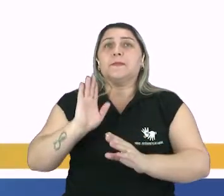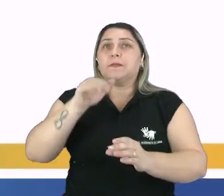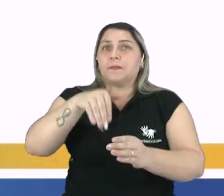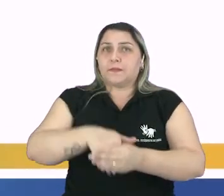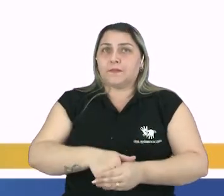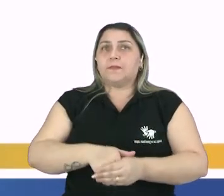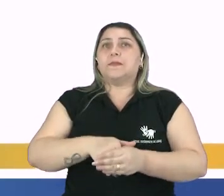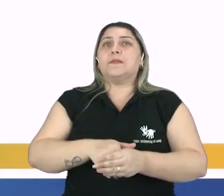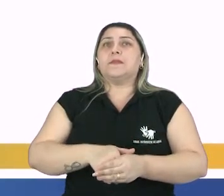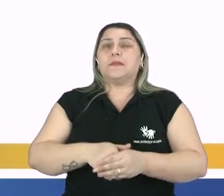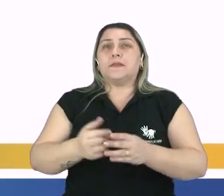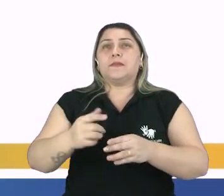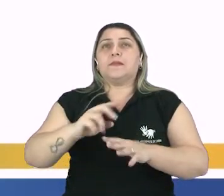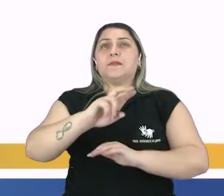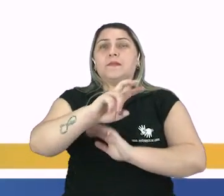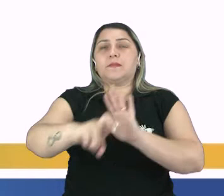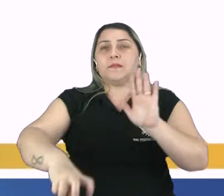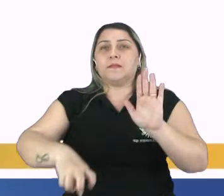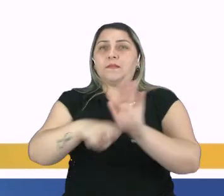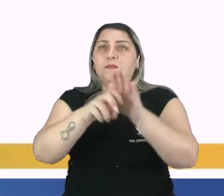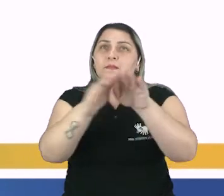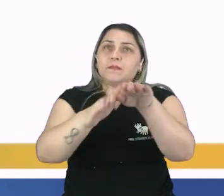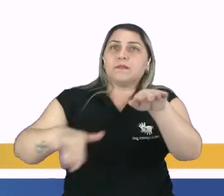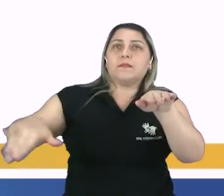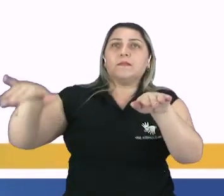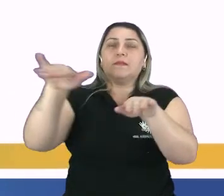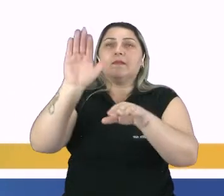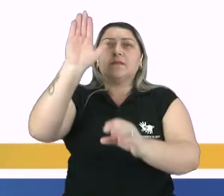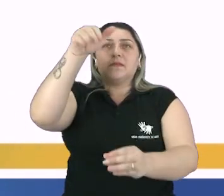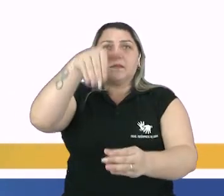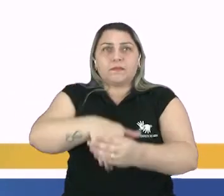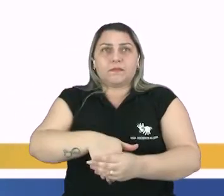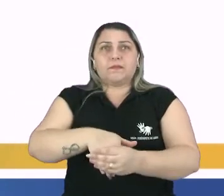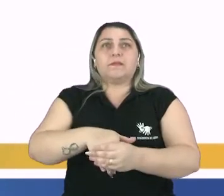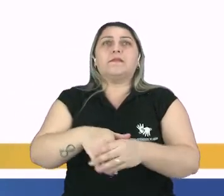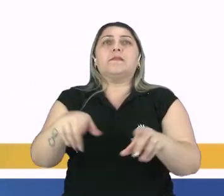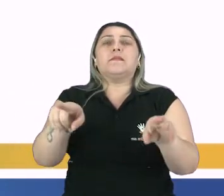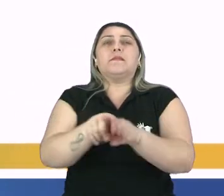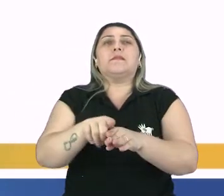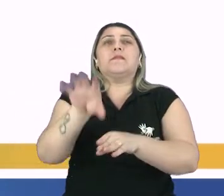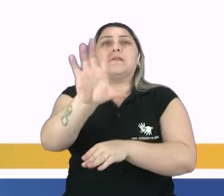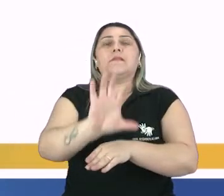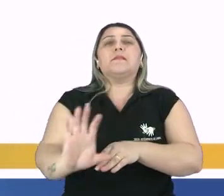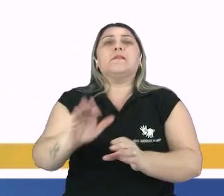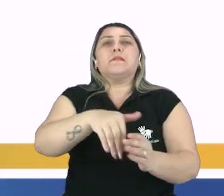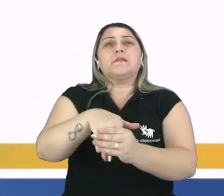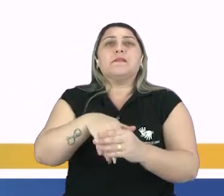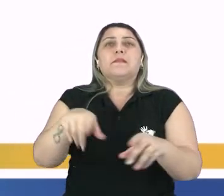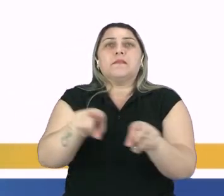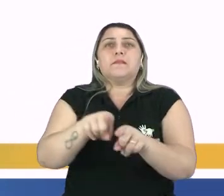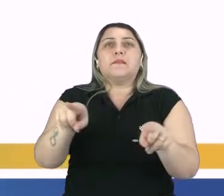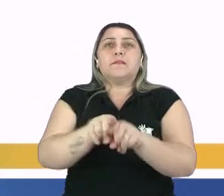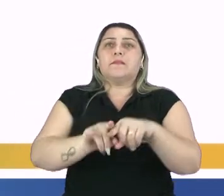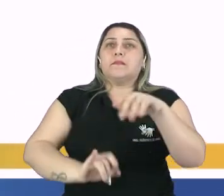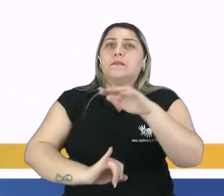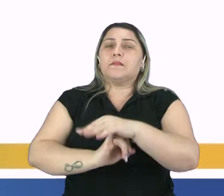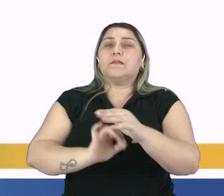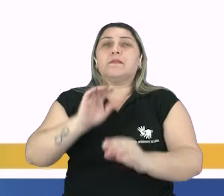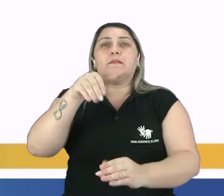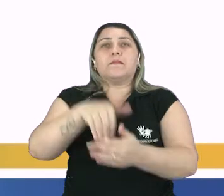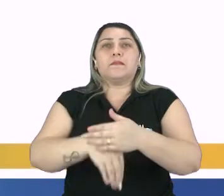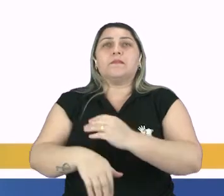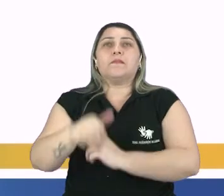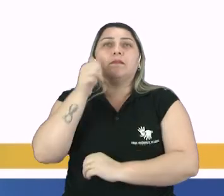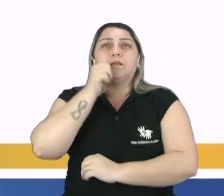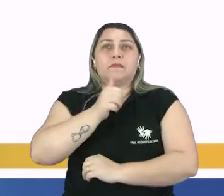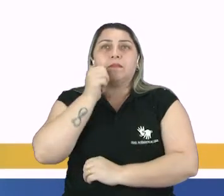campo eleitoral, destaca-se a criação do Tribunal Superior Eleitoral e dos Tribunais Regionais Eleitorais, além da instituição